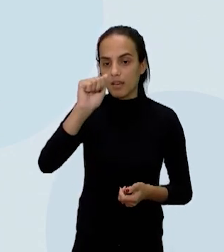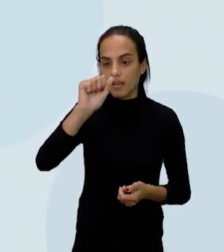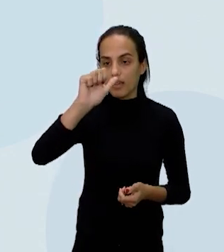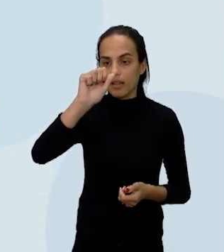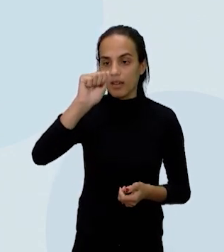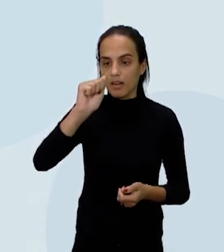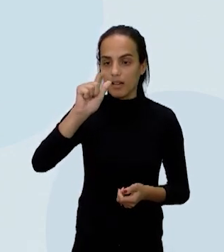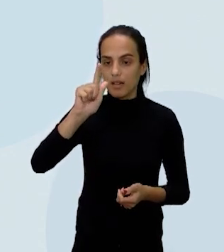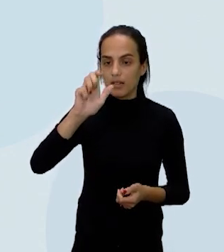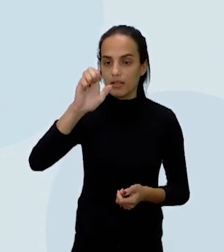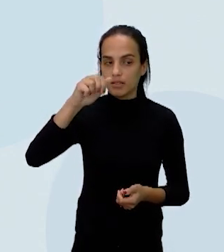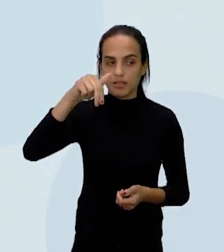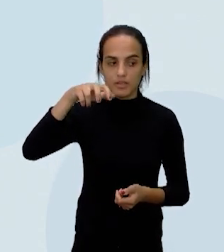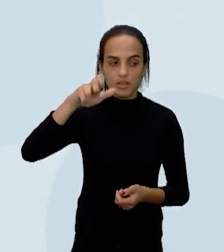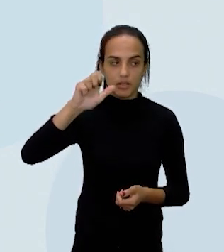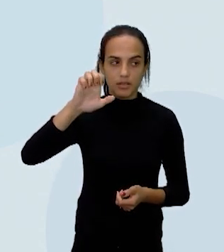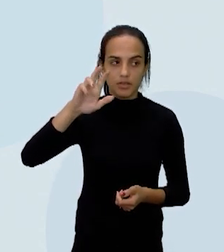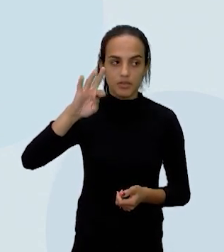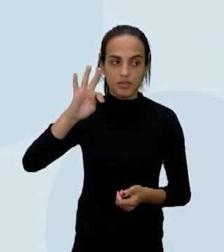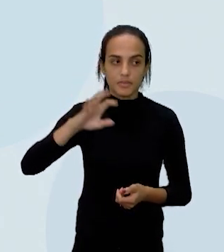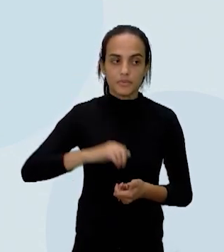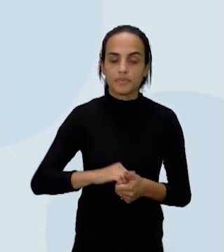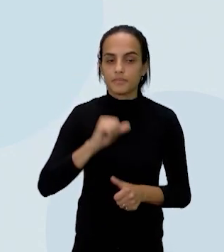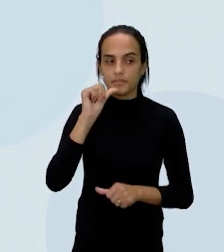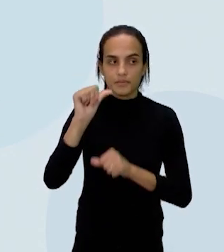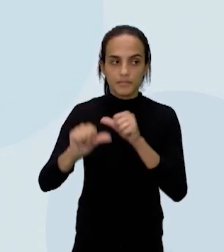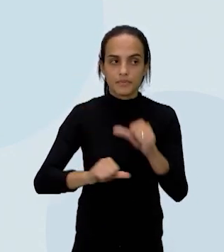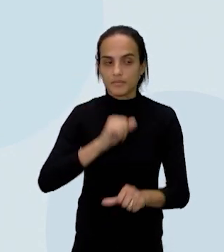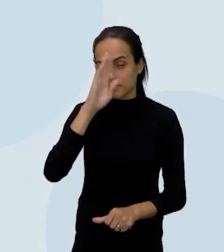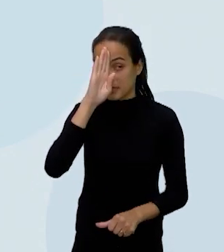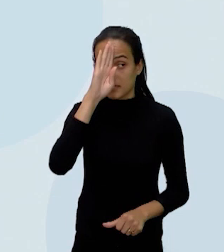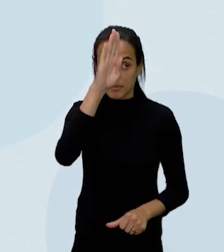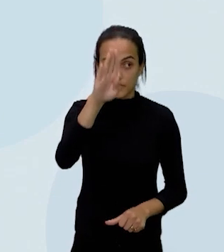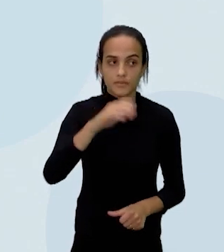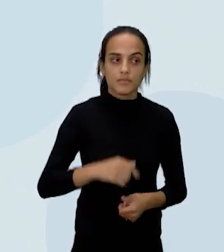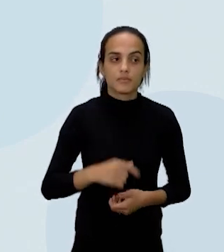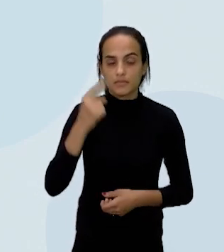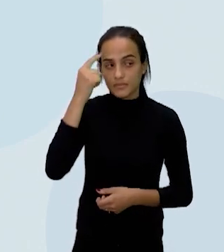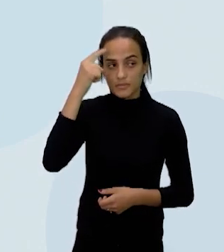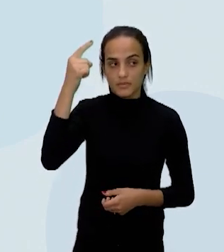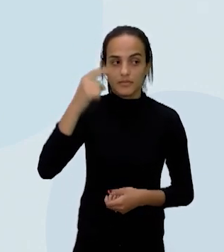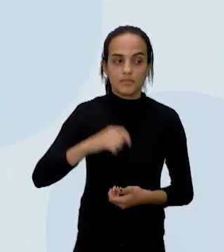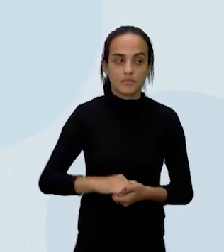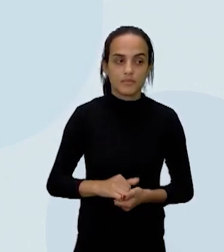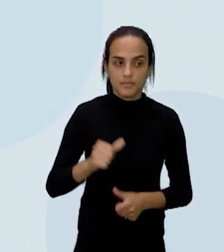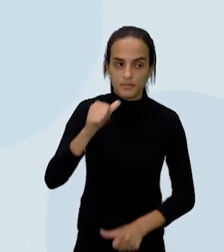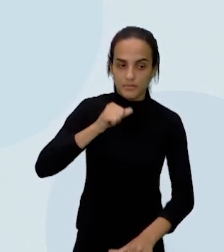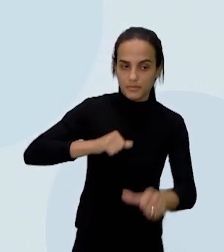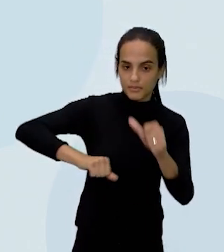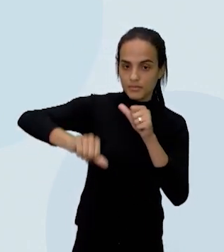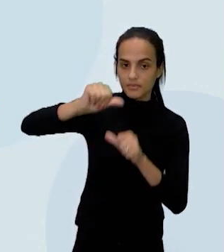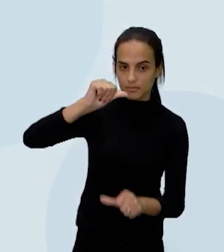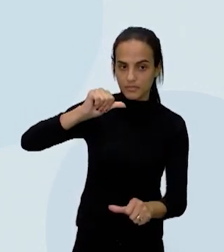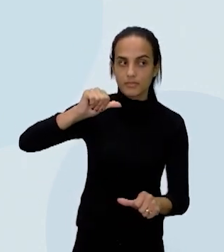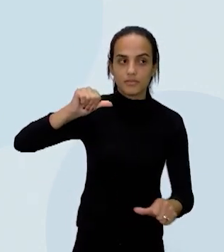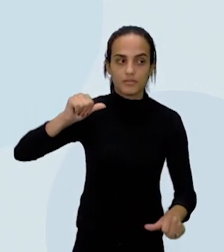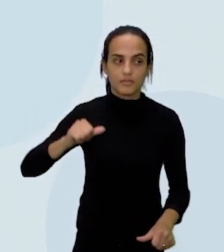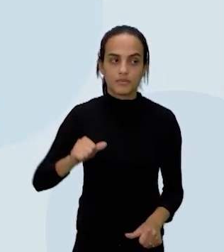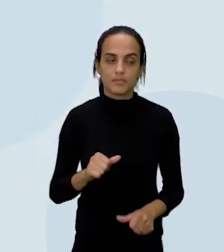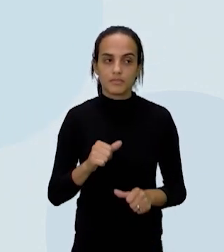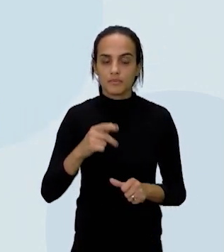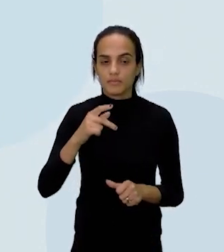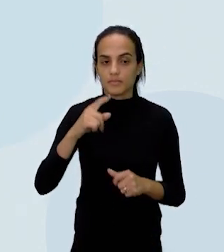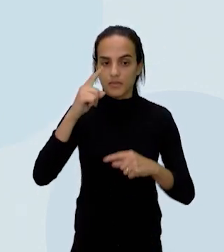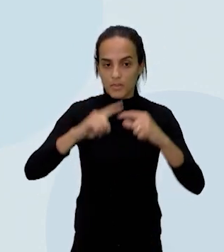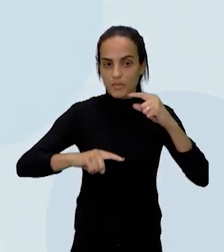direta, sempre pense do reagente para o produto. Reação inversa, do produto para o reagente.